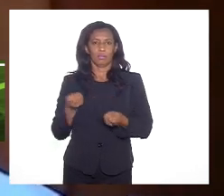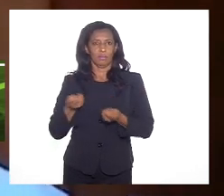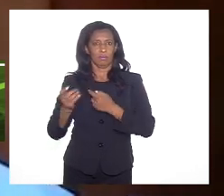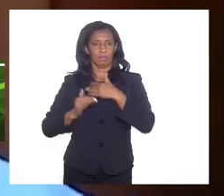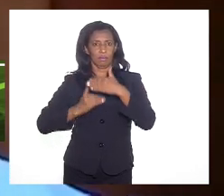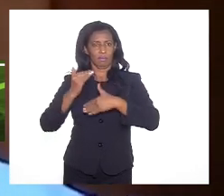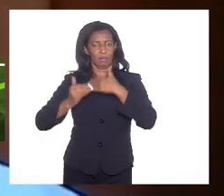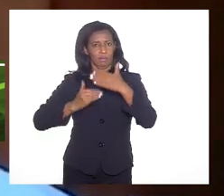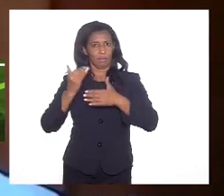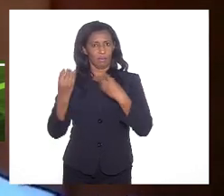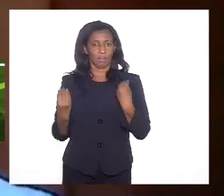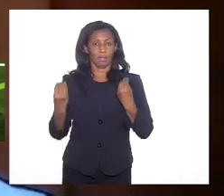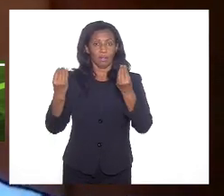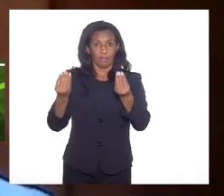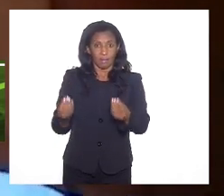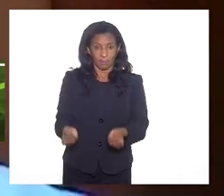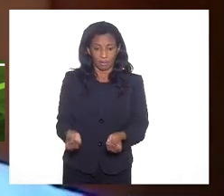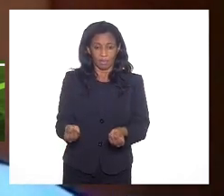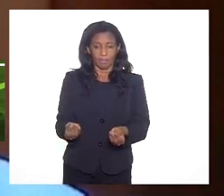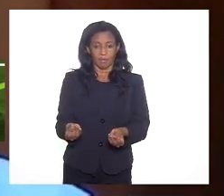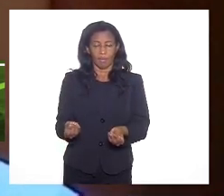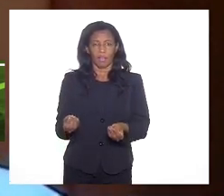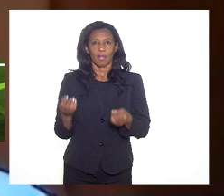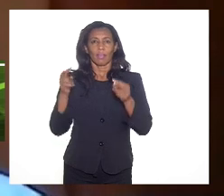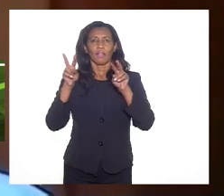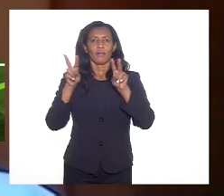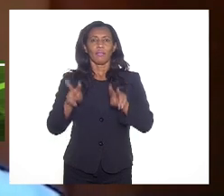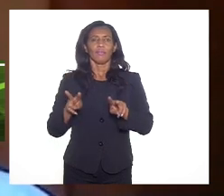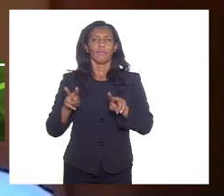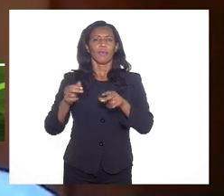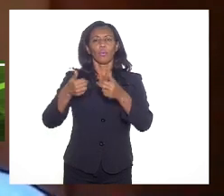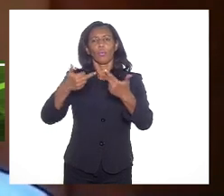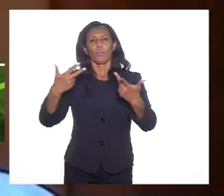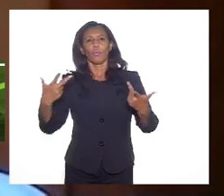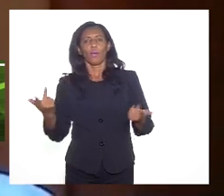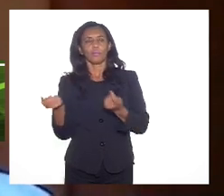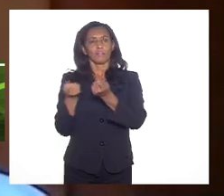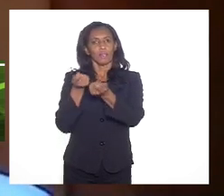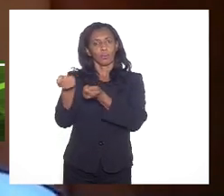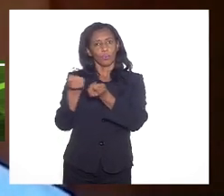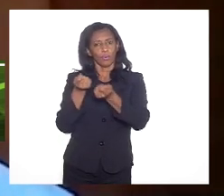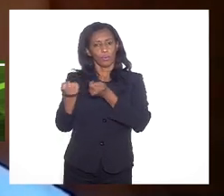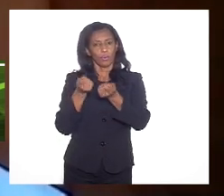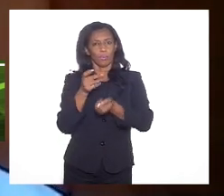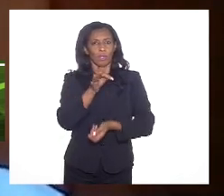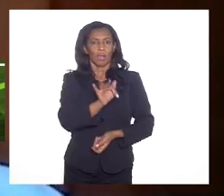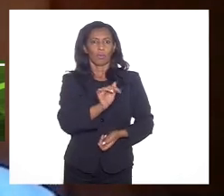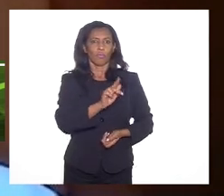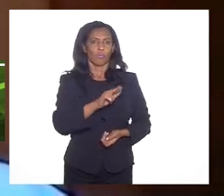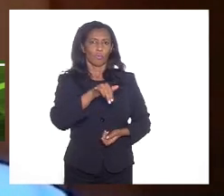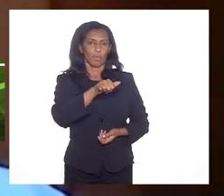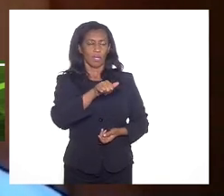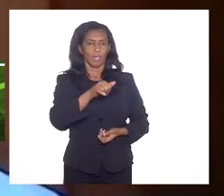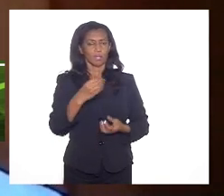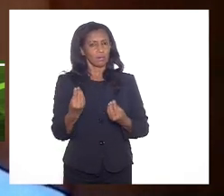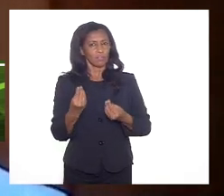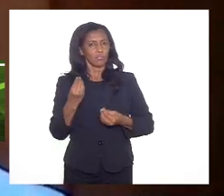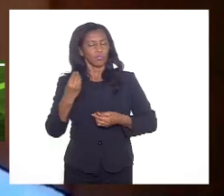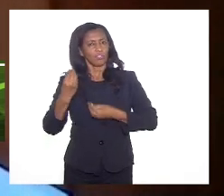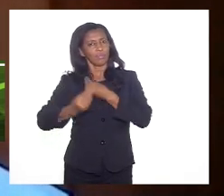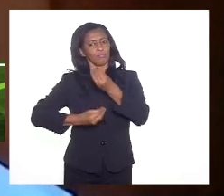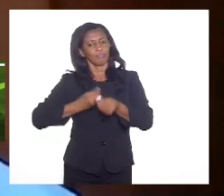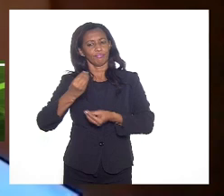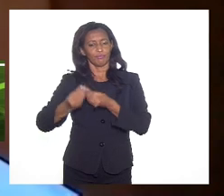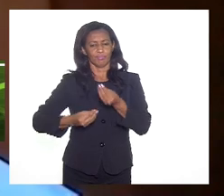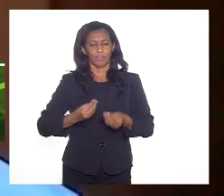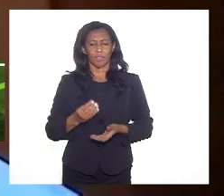seja capaz de ver quais são as potencialidades da economia fluminense, de maneira a gerar, no